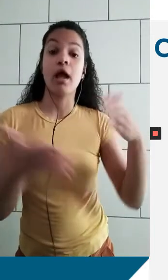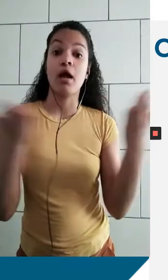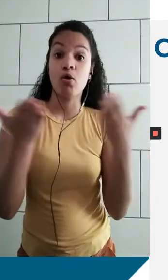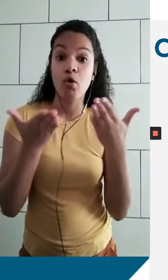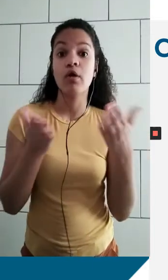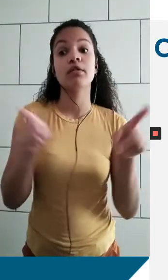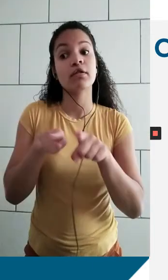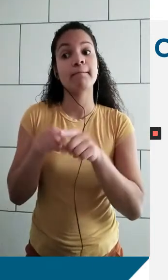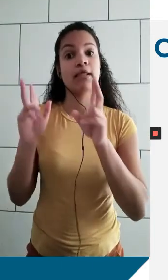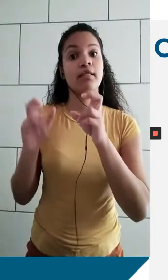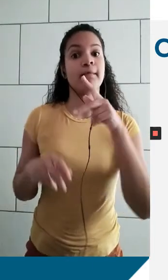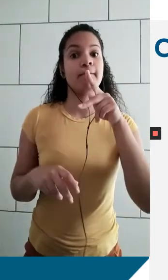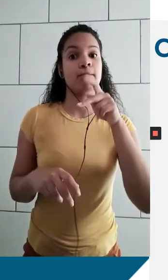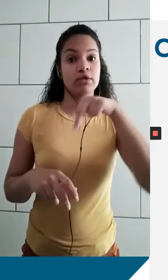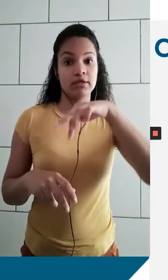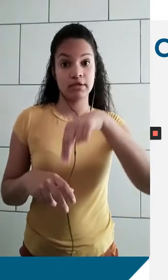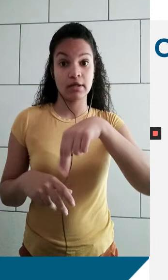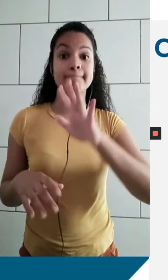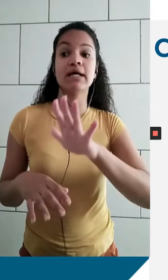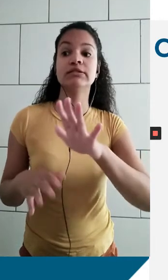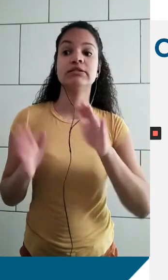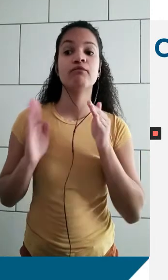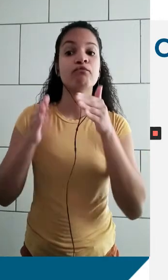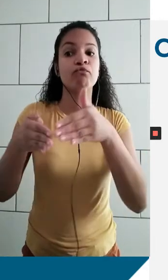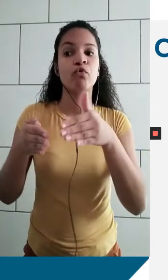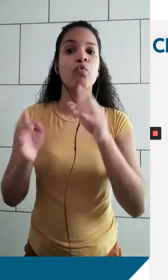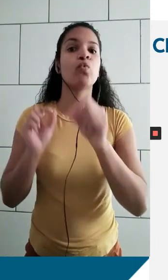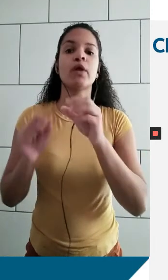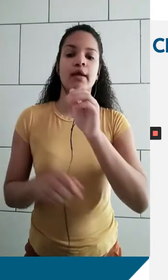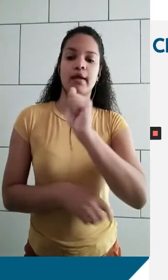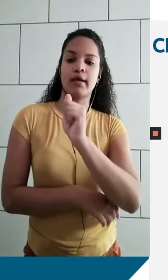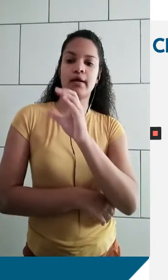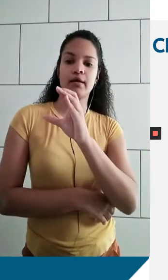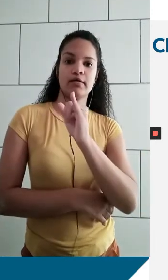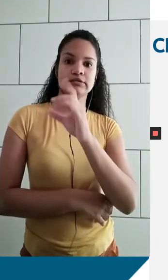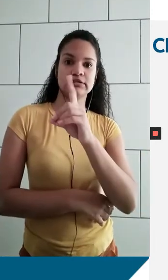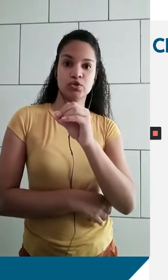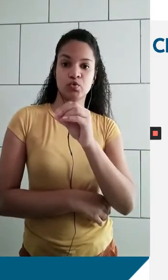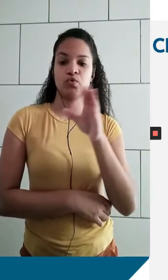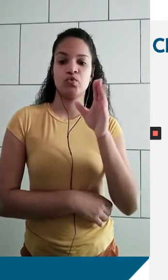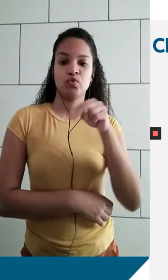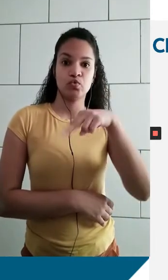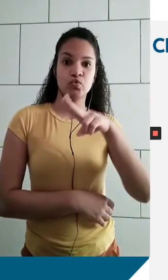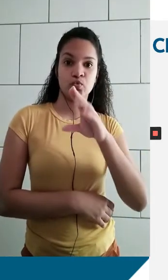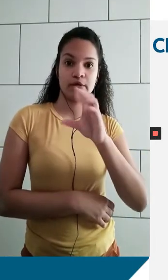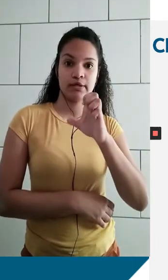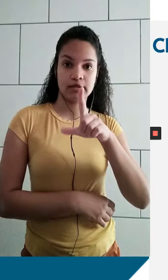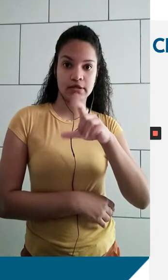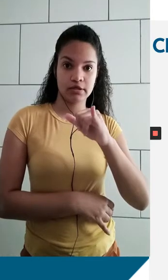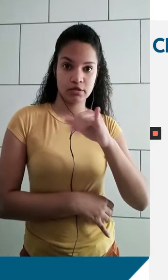outras biomoléculas fundamentais, que são os ácidos nucleicos. São também biopolímeros,